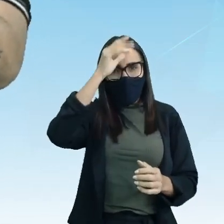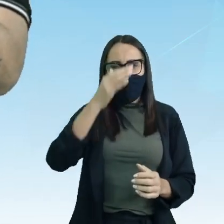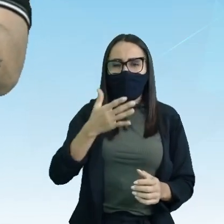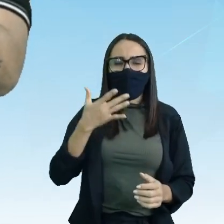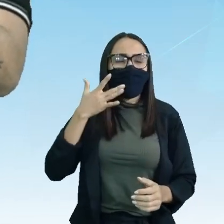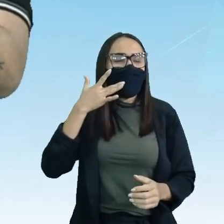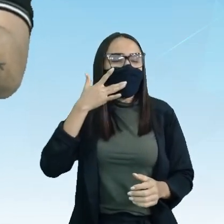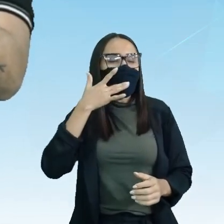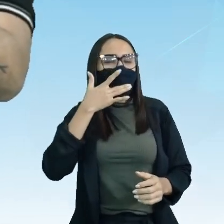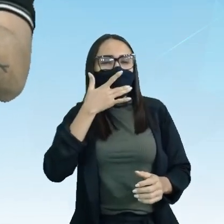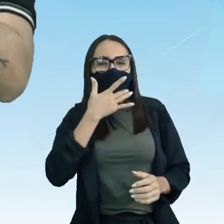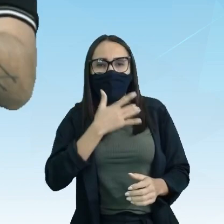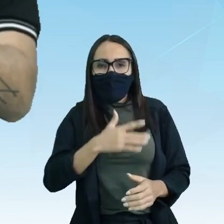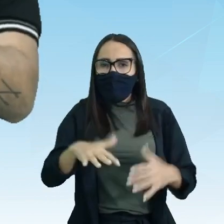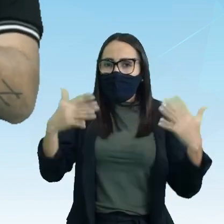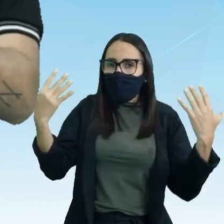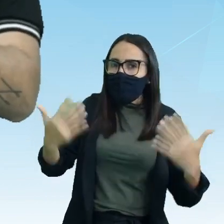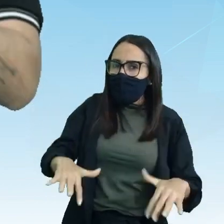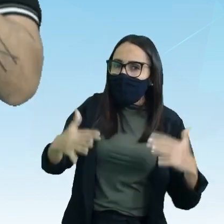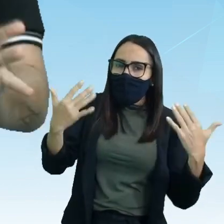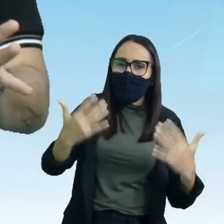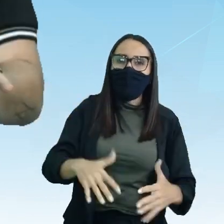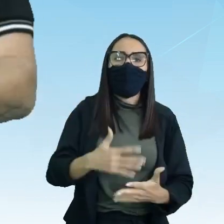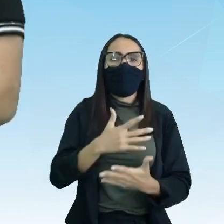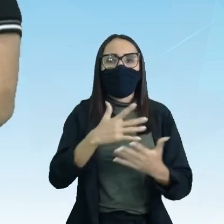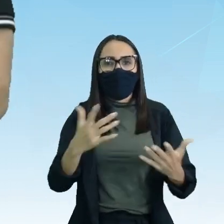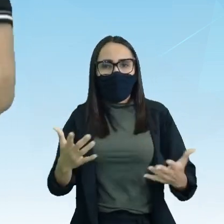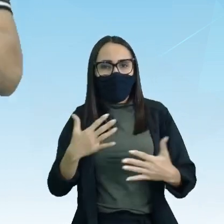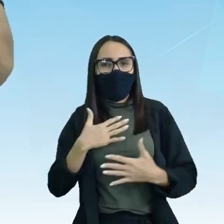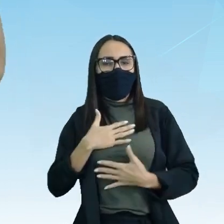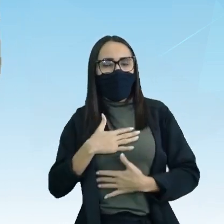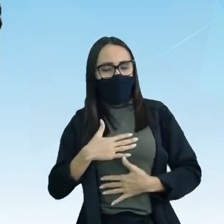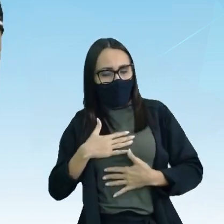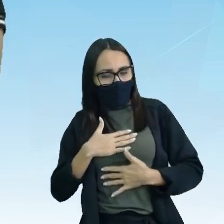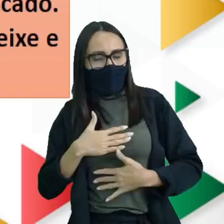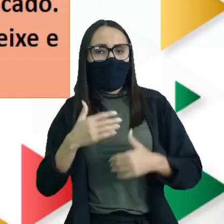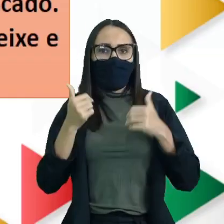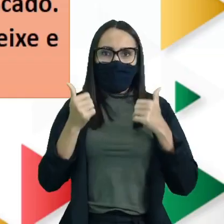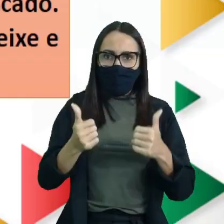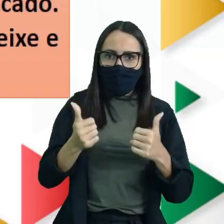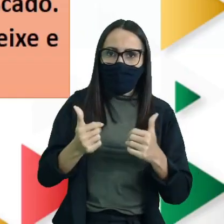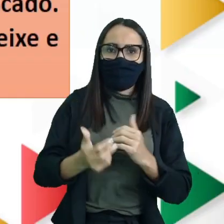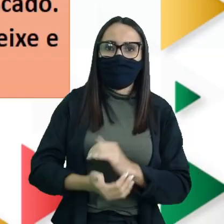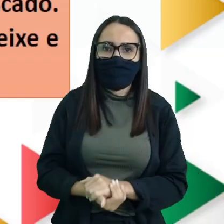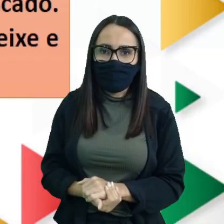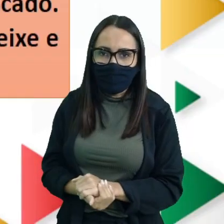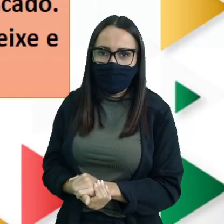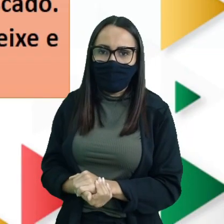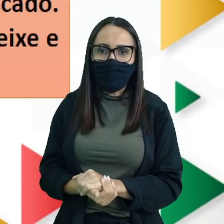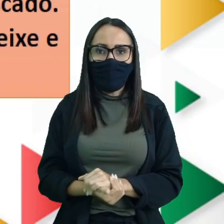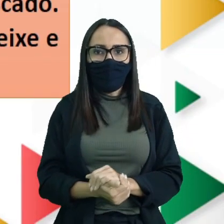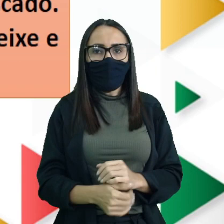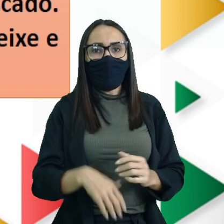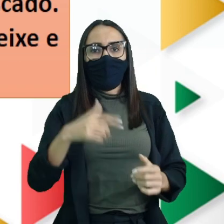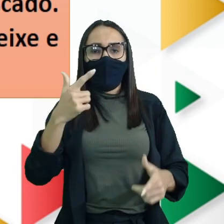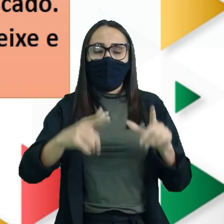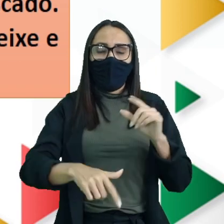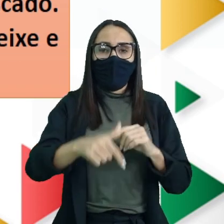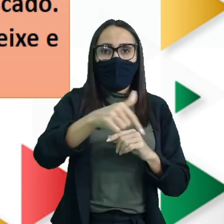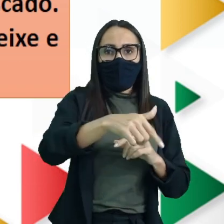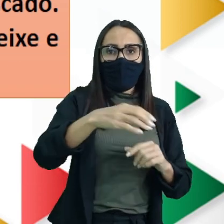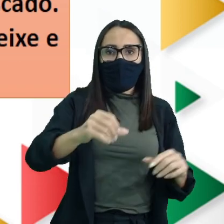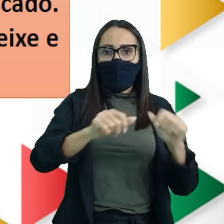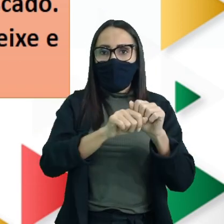a cabidela de lá, que, pelo amor de Deus, eu saí de lá rolando. Continuando. E outras 70 espalhadas